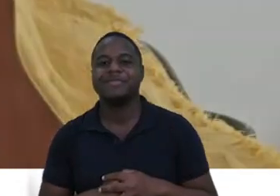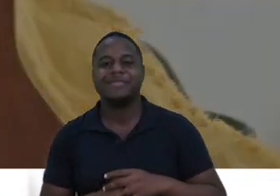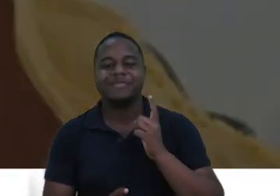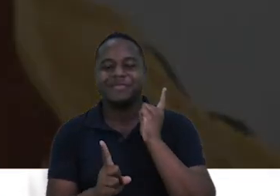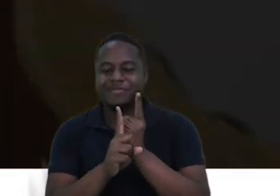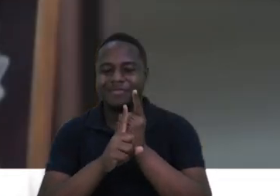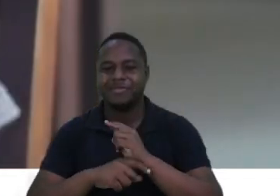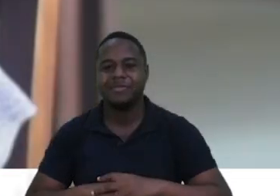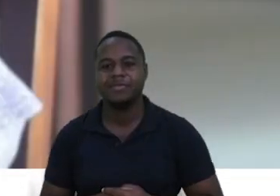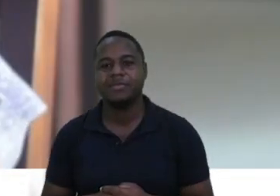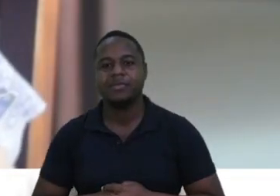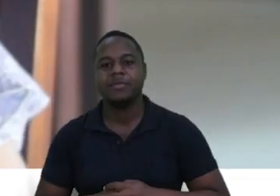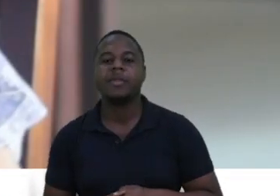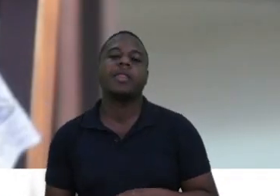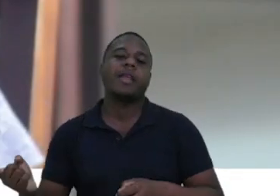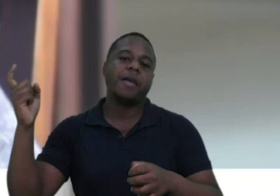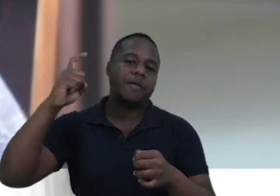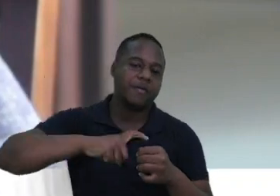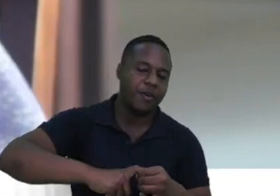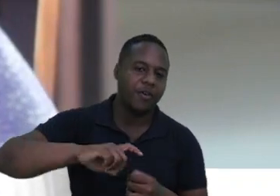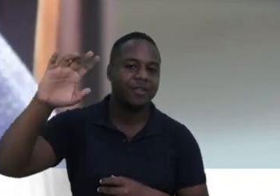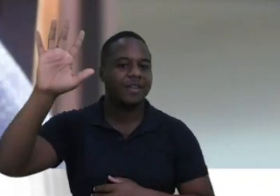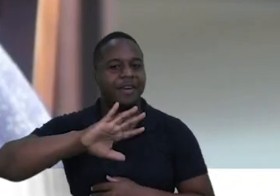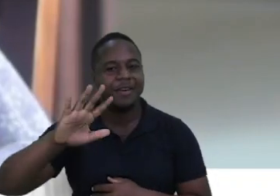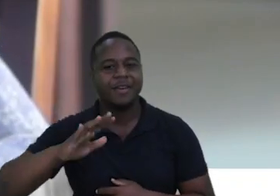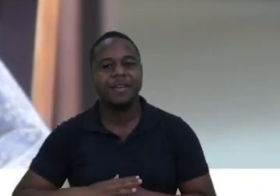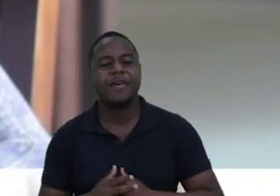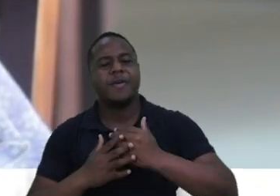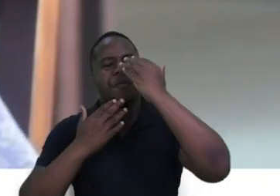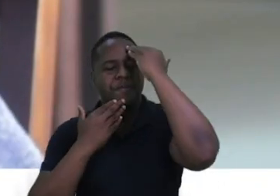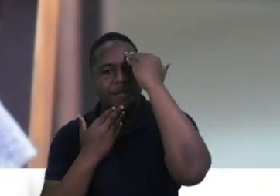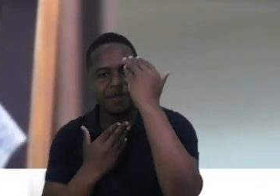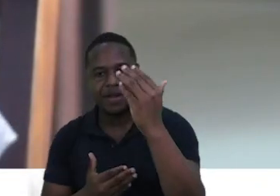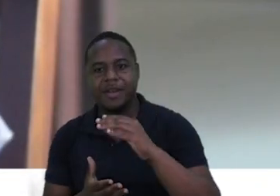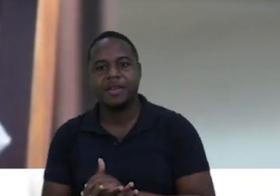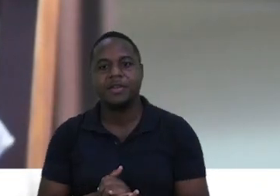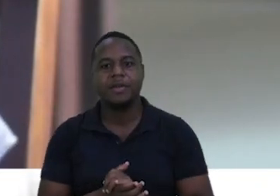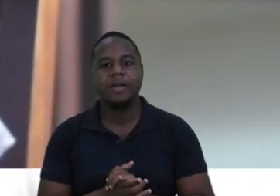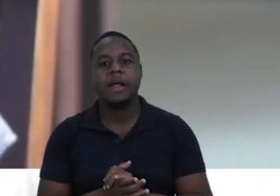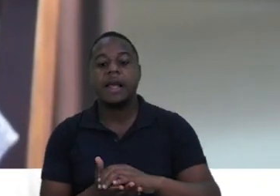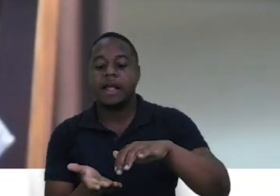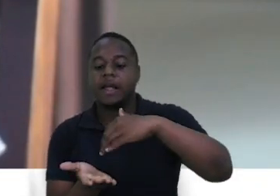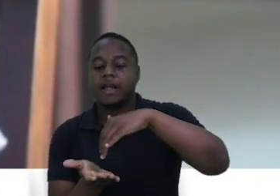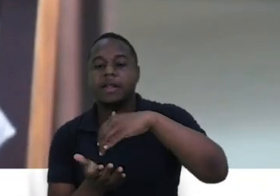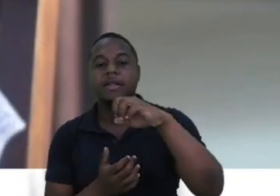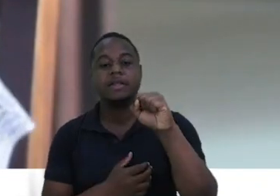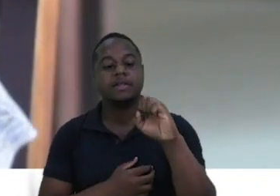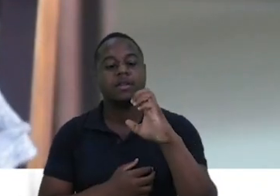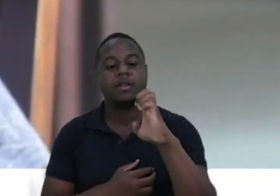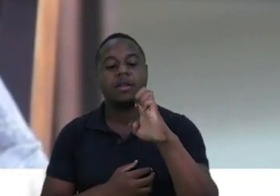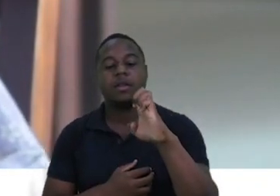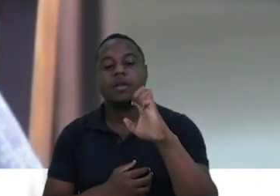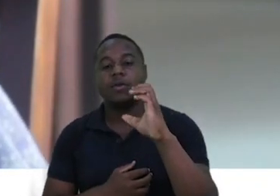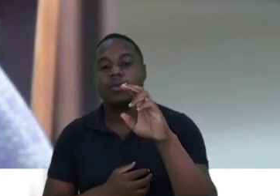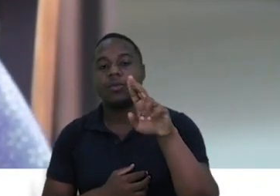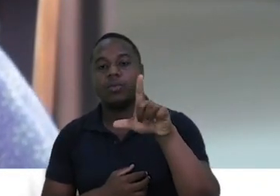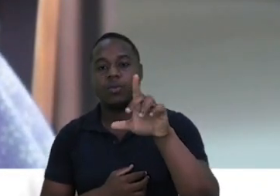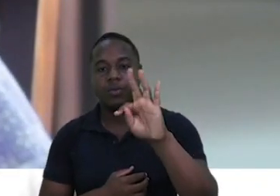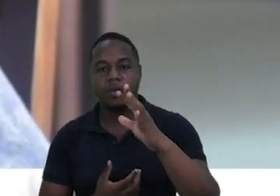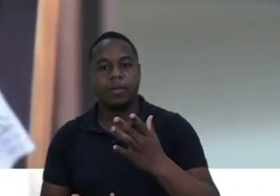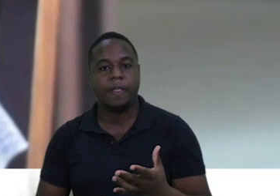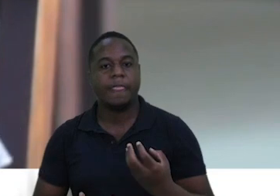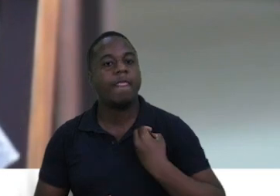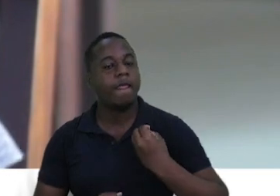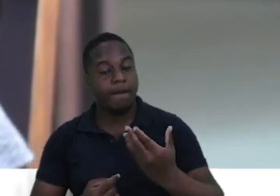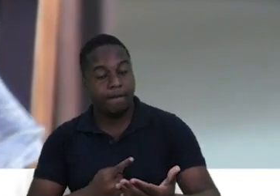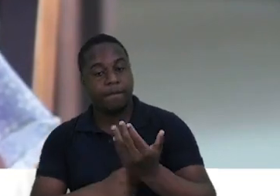a próxima. Tchau, tchau. Estamos de volta e vamos agradecer a Secult, né, que patrocinou esse projeto, deu vida a